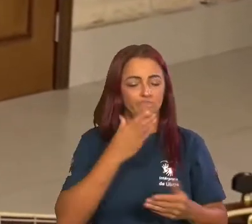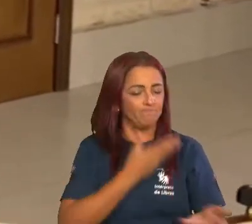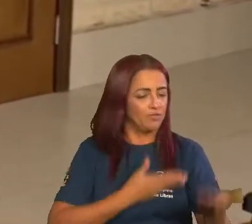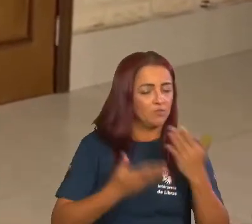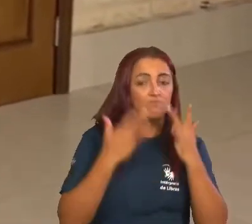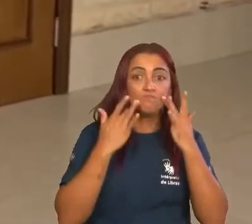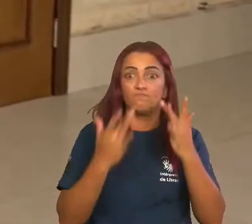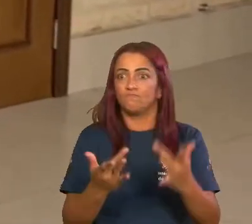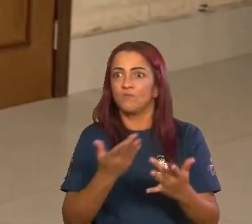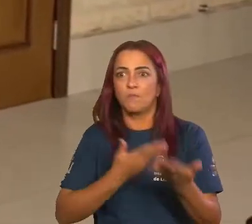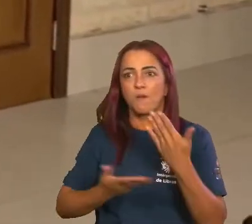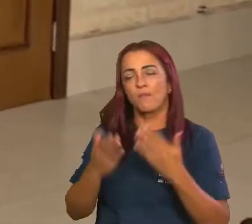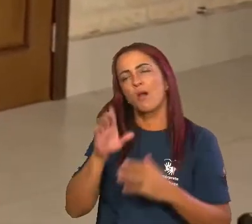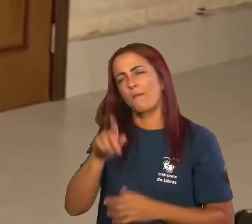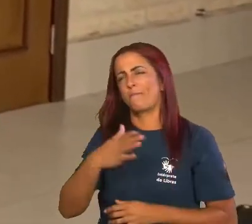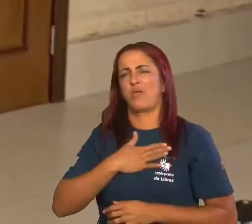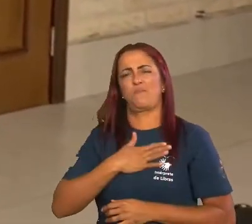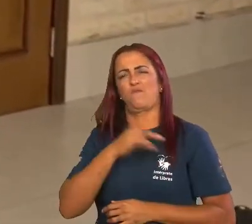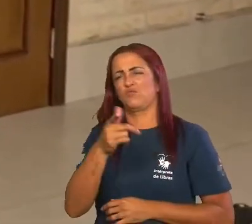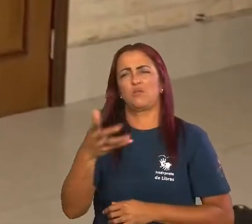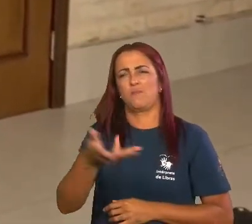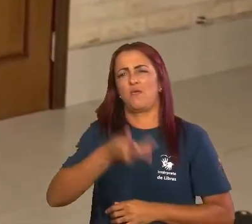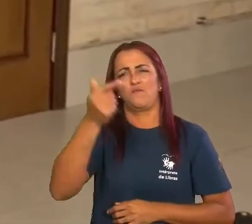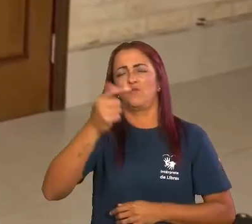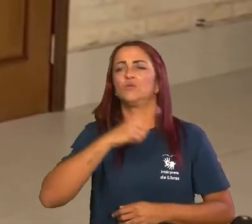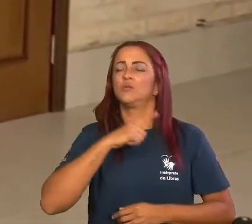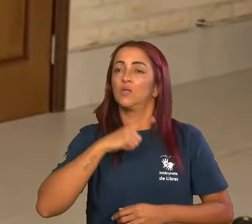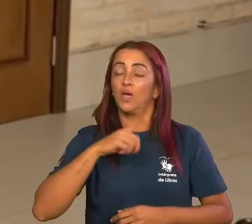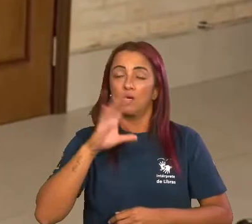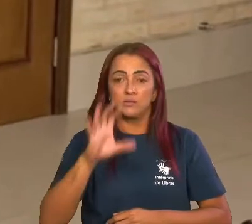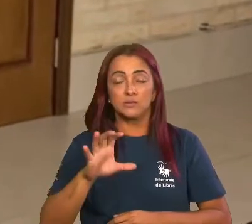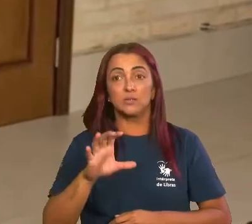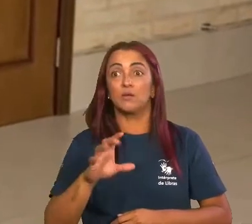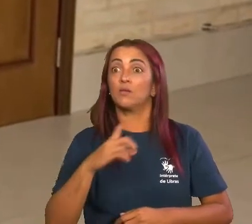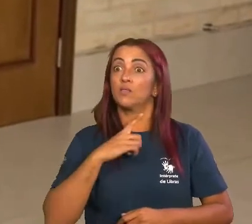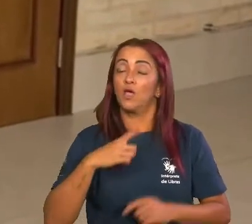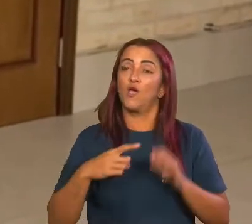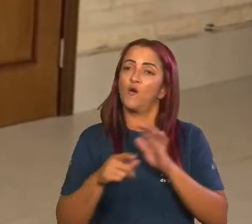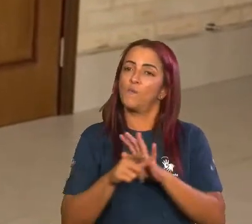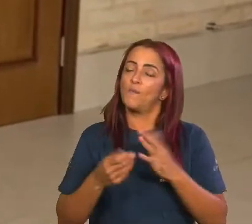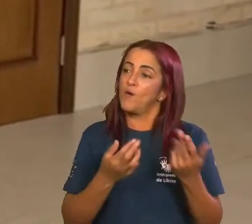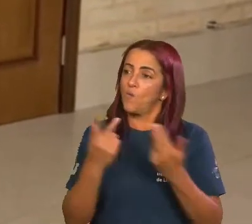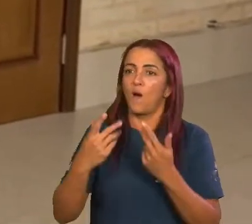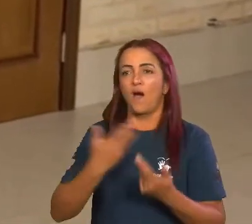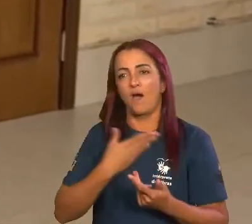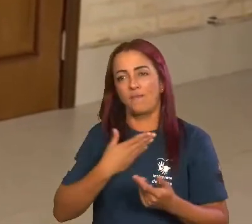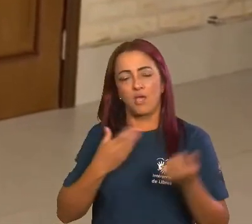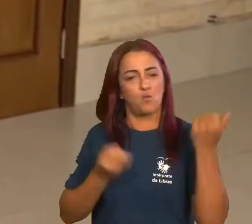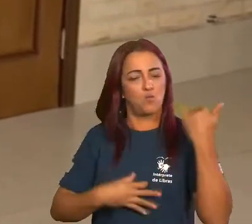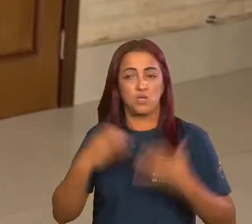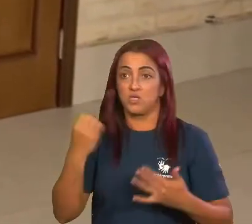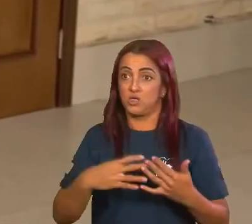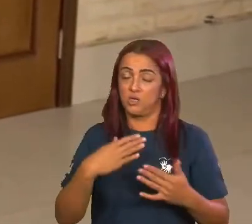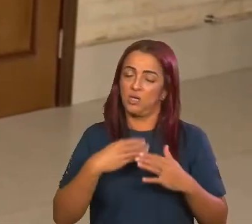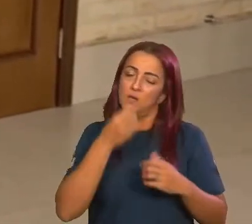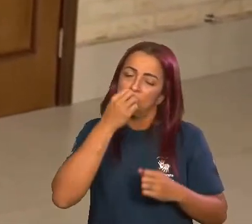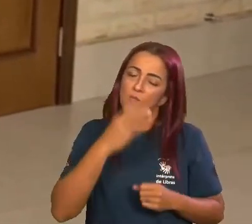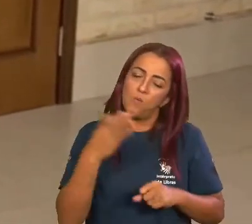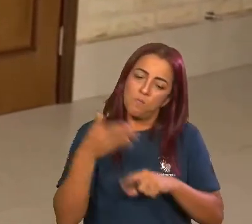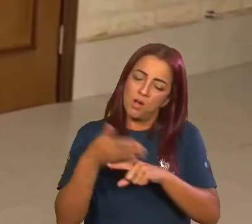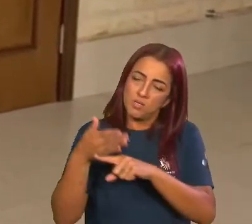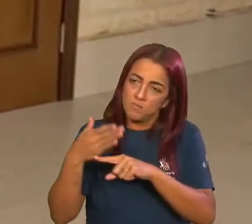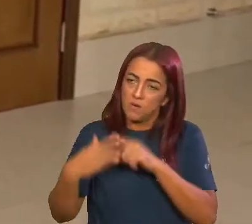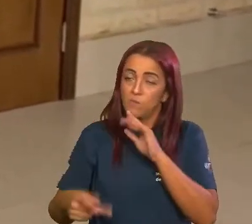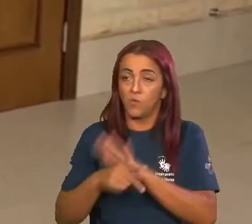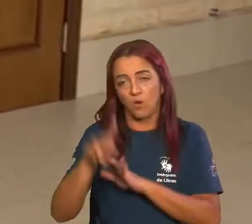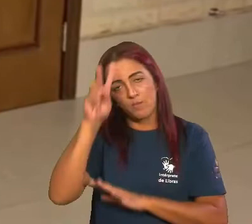cumplicidade. Cara, para mim você é genial. Você realmente é um gênio, como outros amigos dizem, né? Que bom fazer parte da sua história